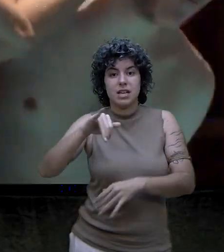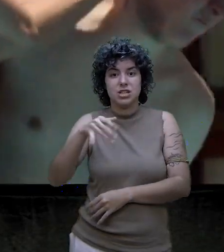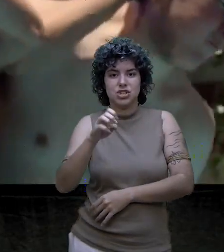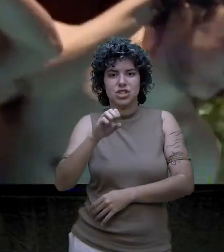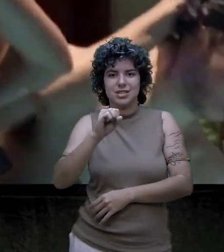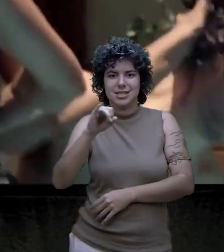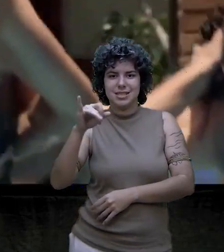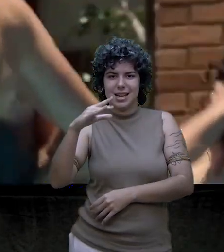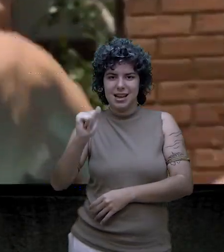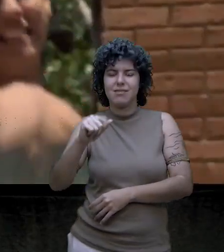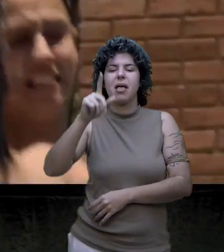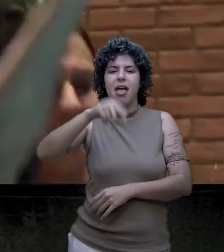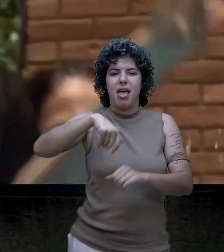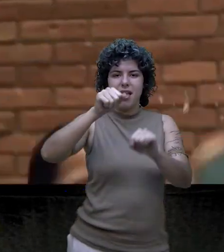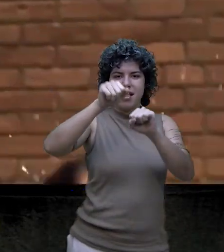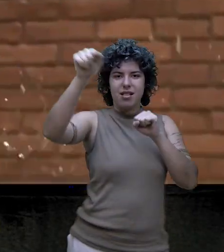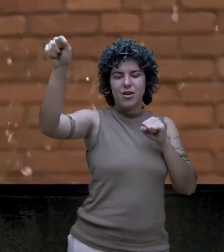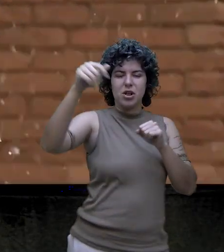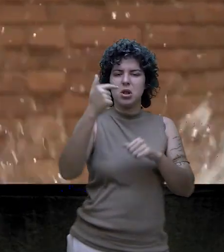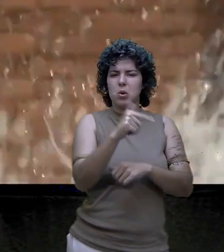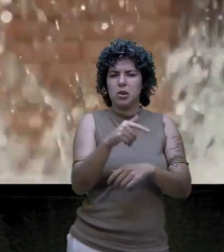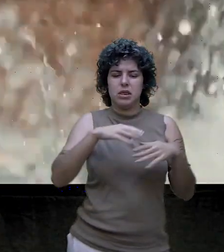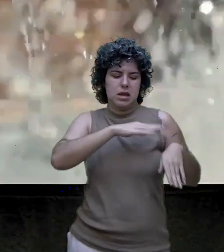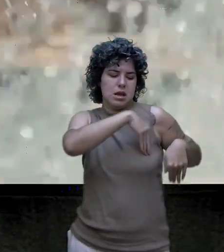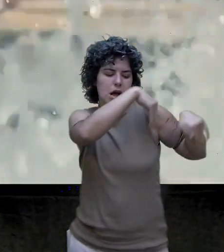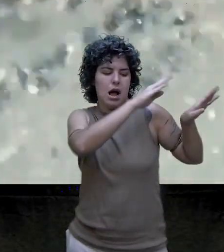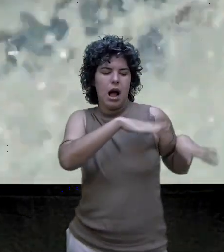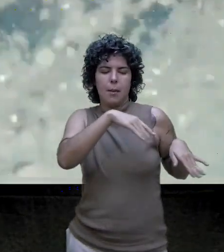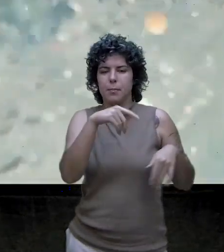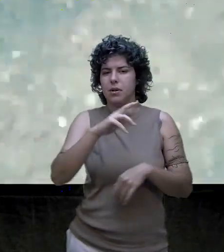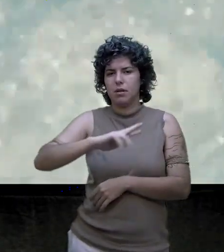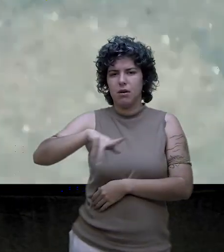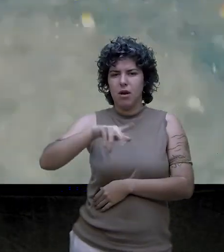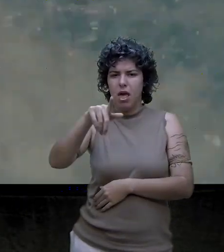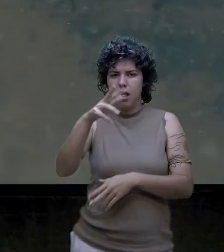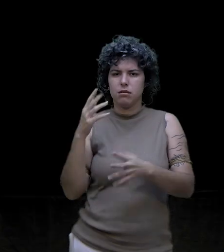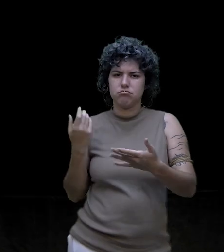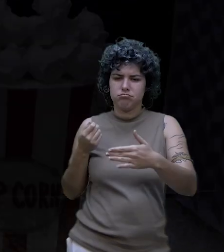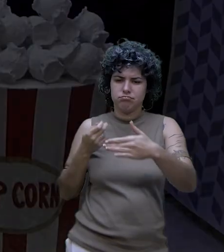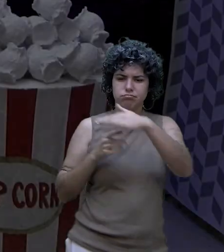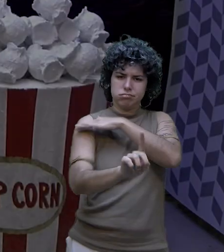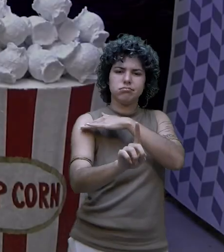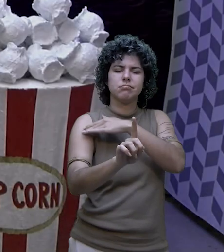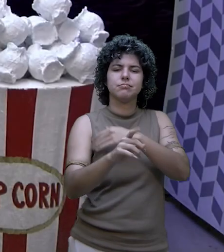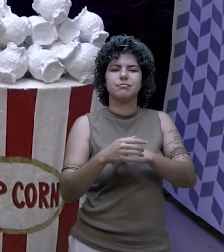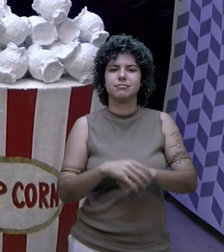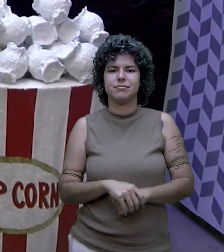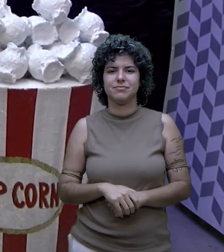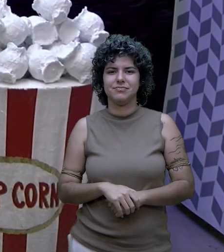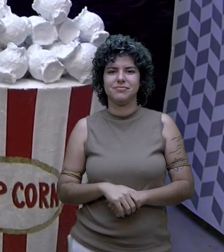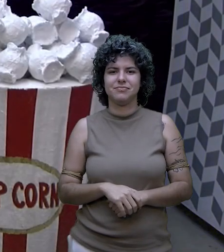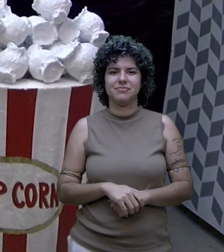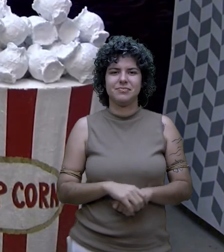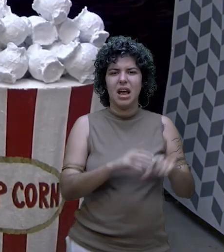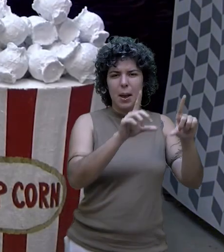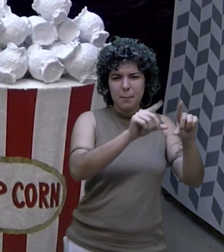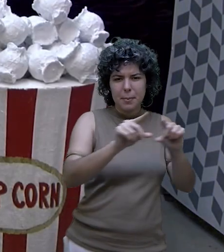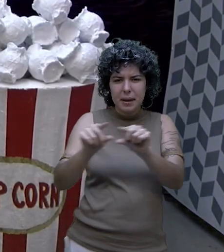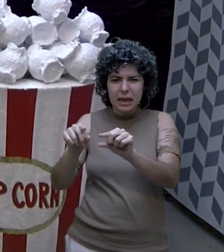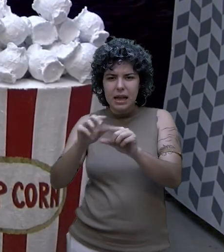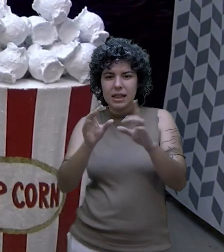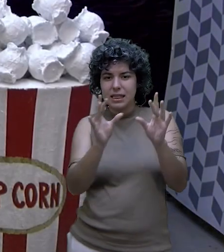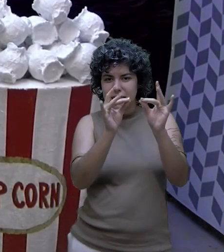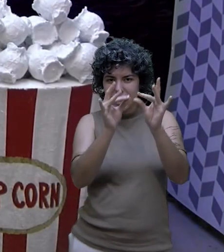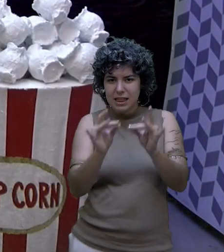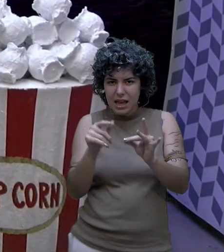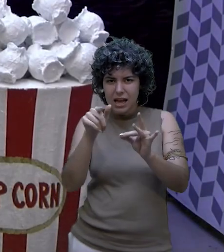que todo mundo precisa ver. Ela não pede licença, ela ocupa. Quando pequenos detalhes como figurino ou um